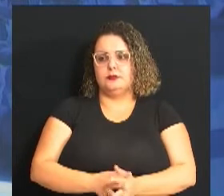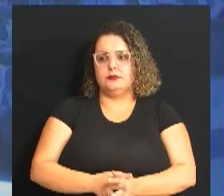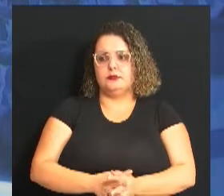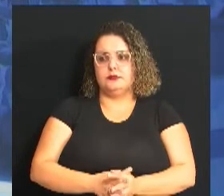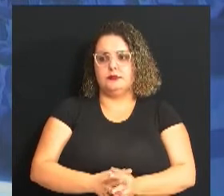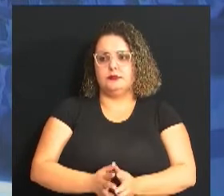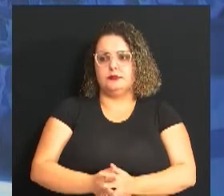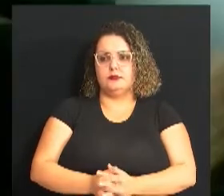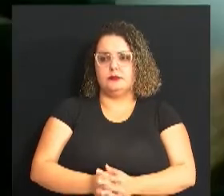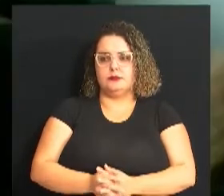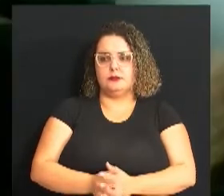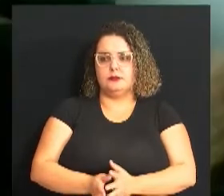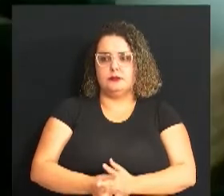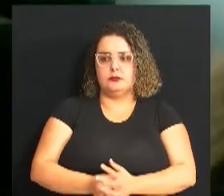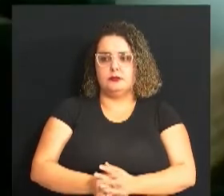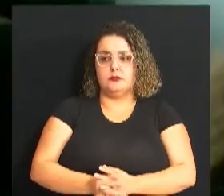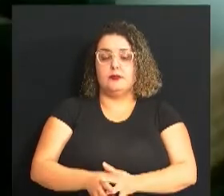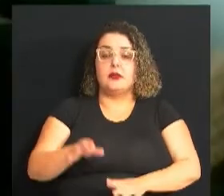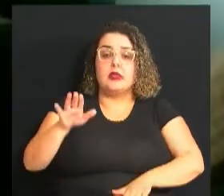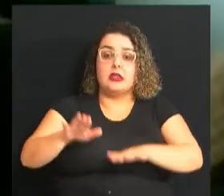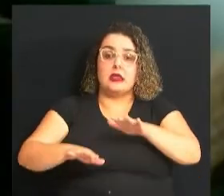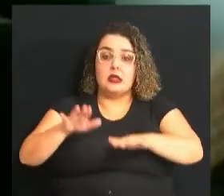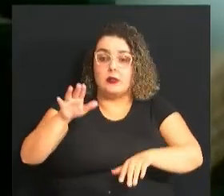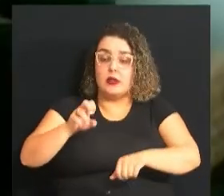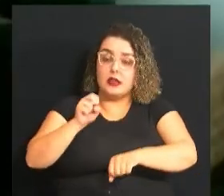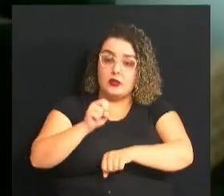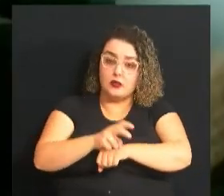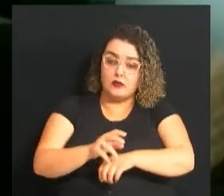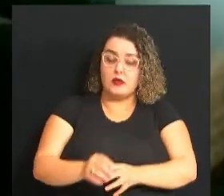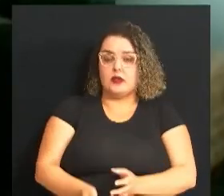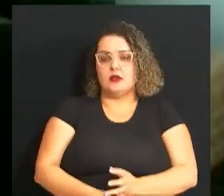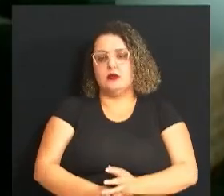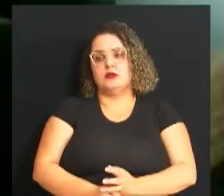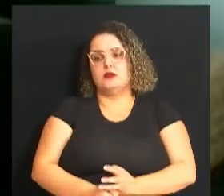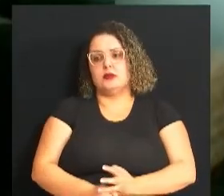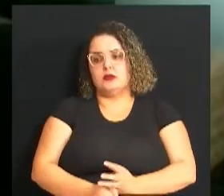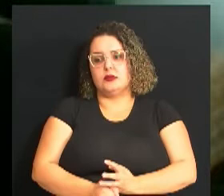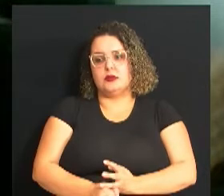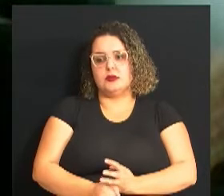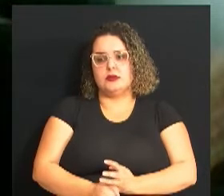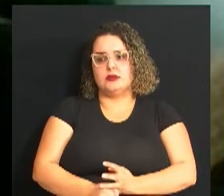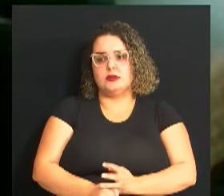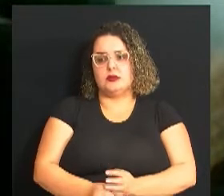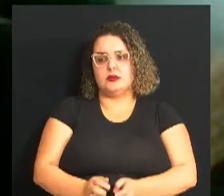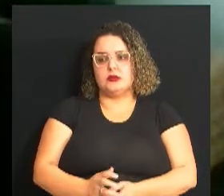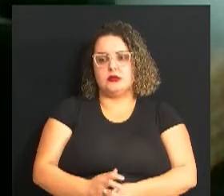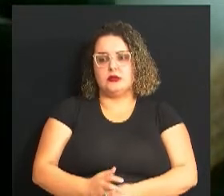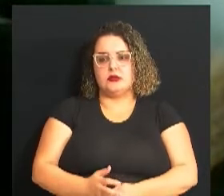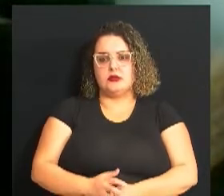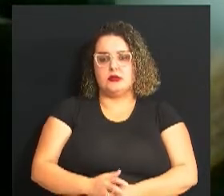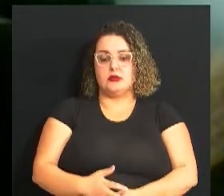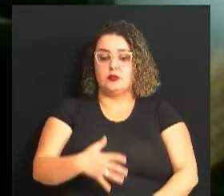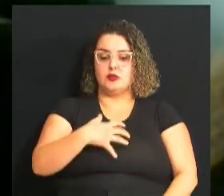Dependendo do vírus, nós temos mecanismos de aquisição da doença diferente. Então, vamos tentar explicar um